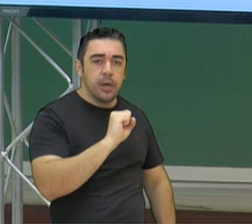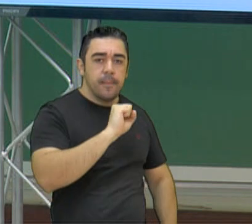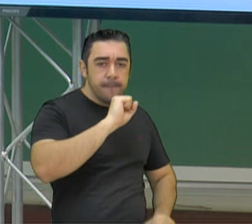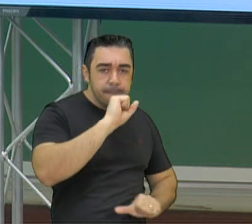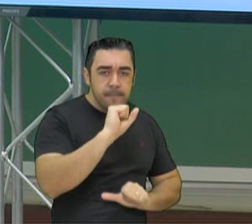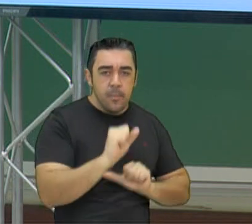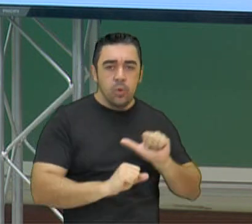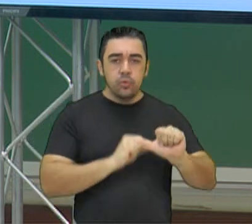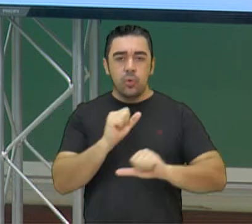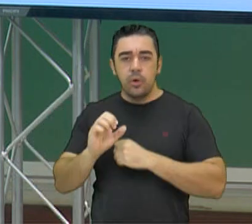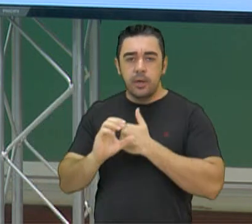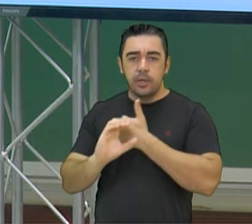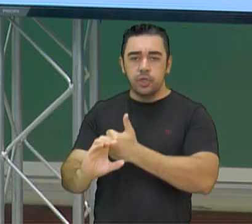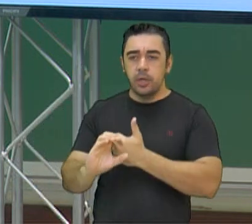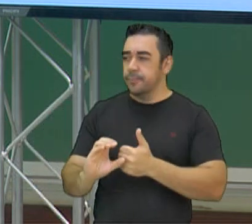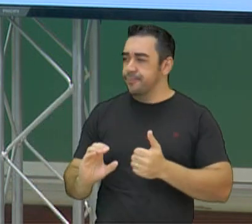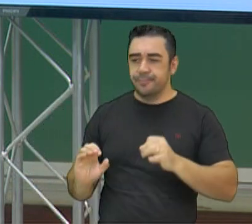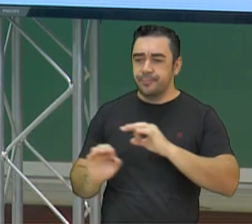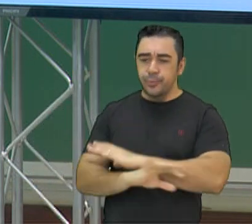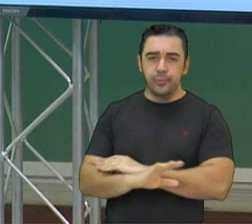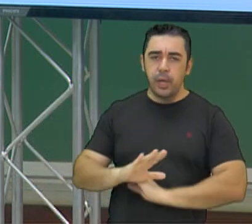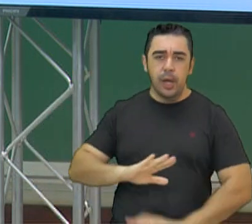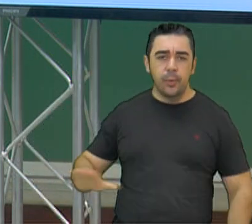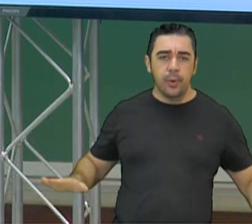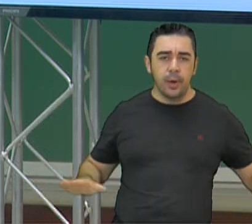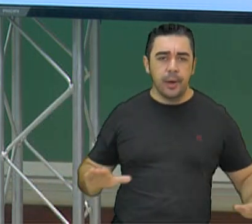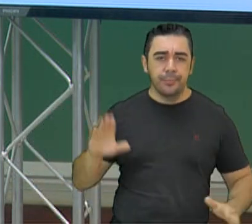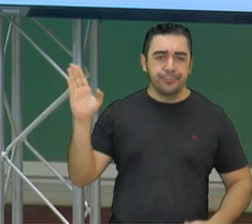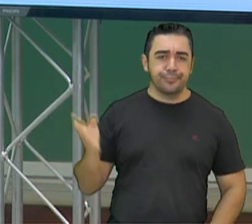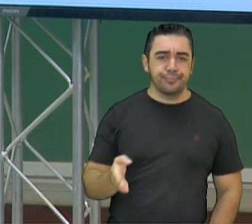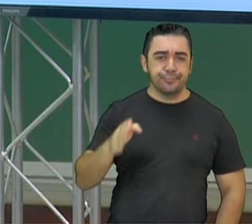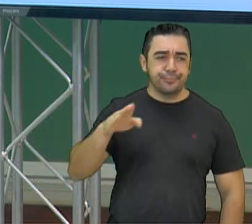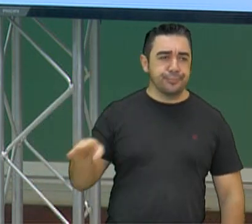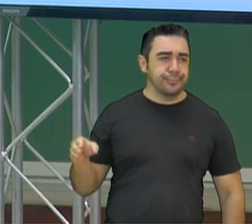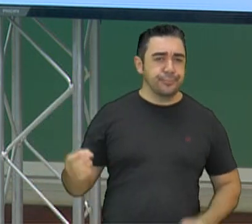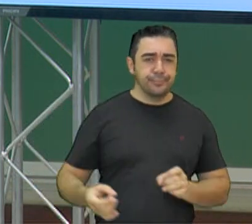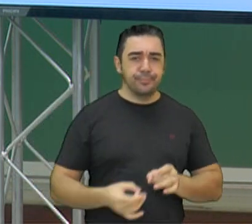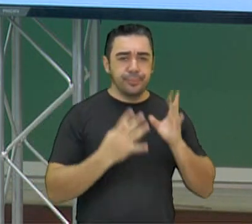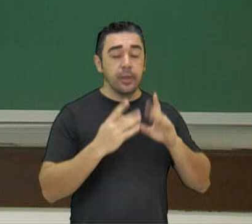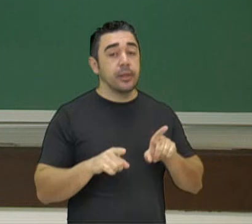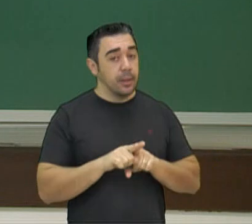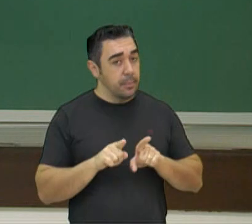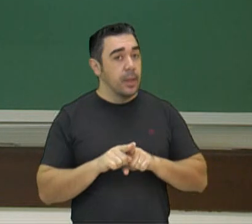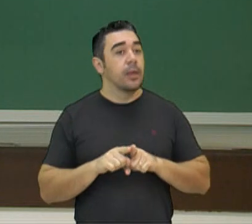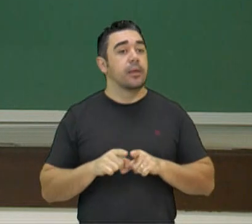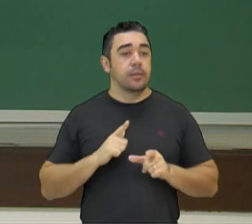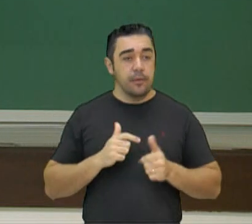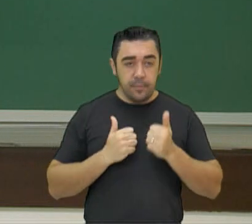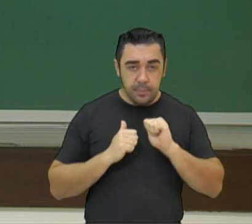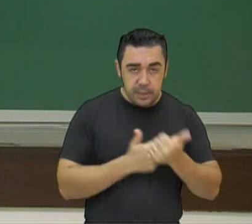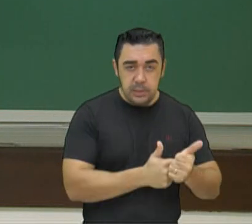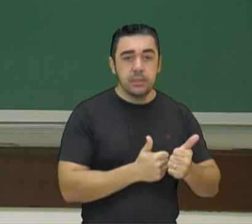para o cristianismo, pronto. Passou a ser rejeitado e também perseguido.